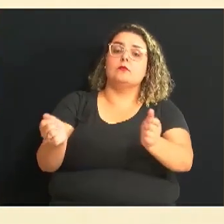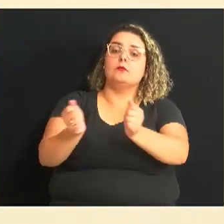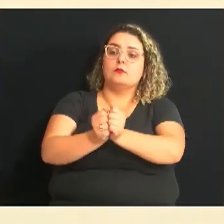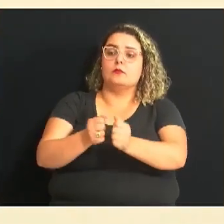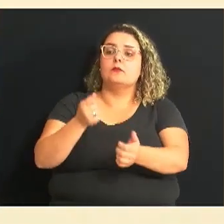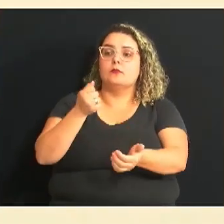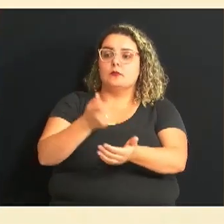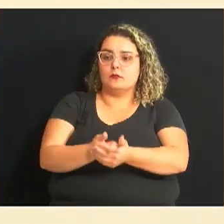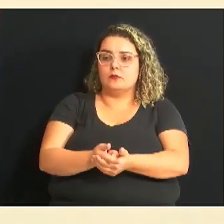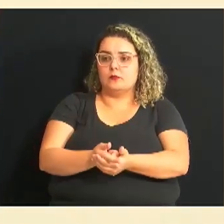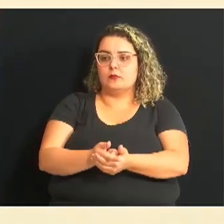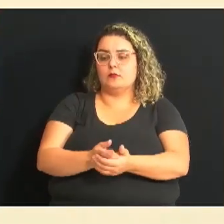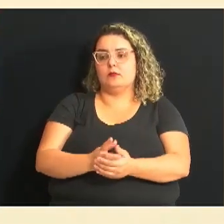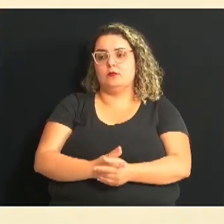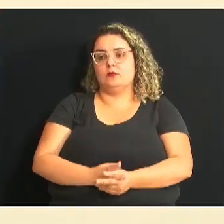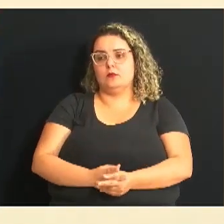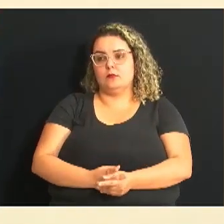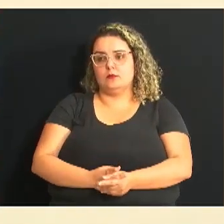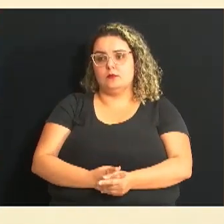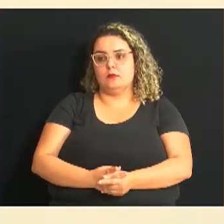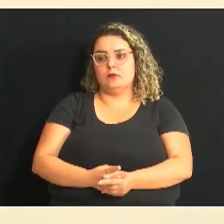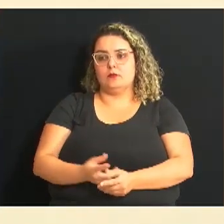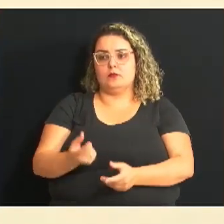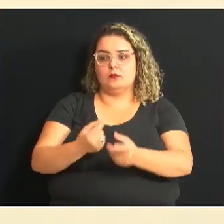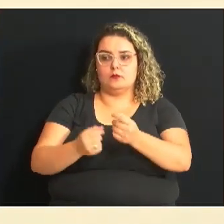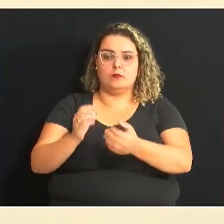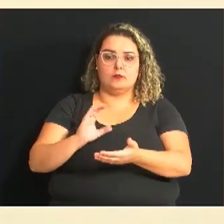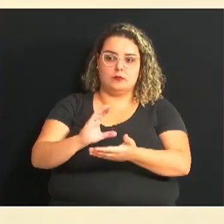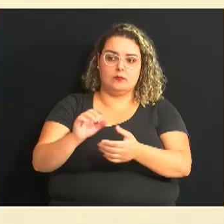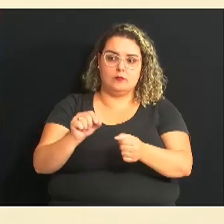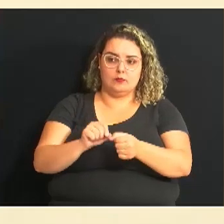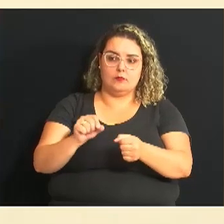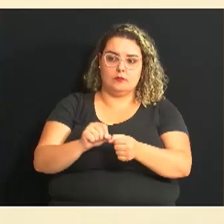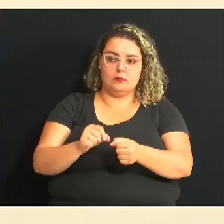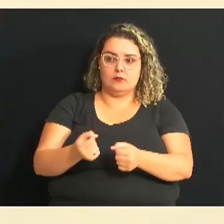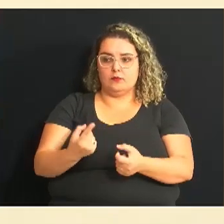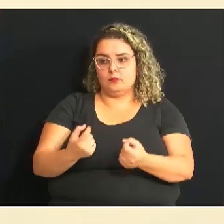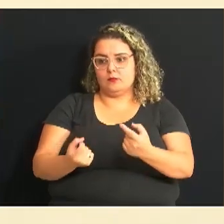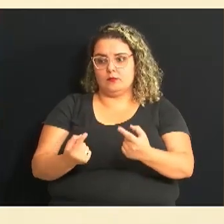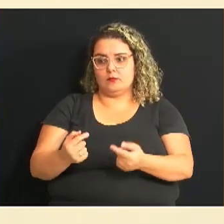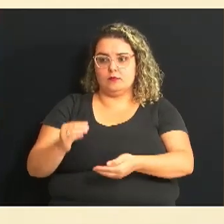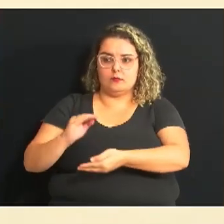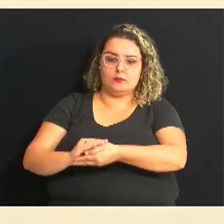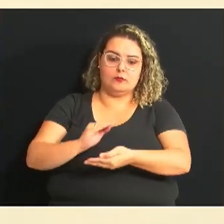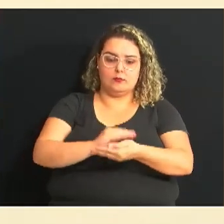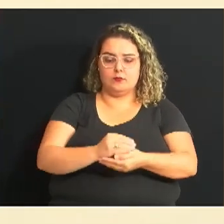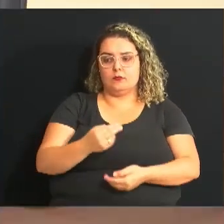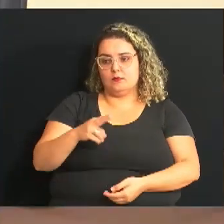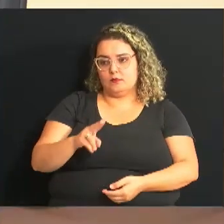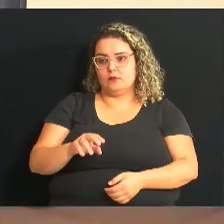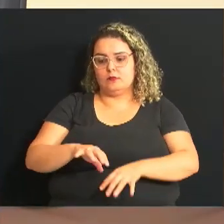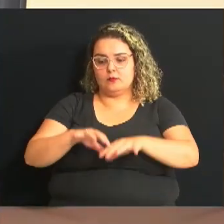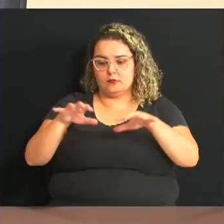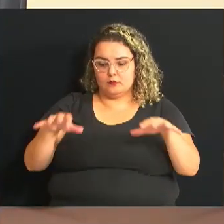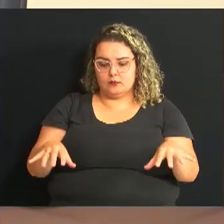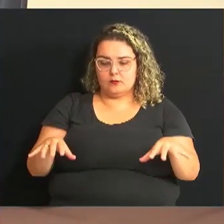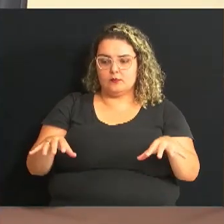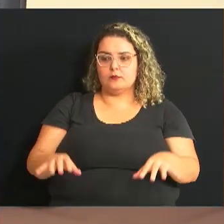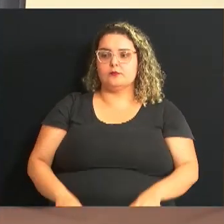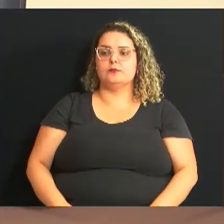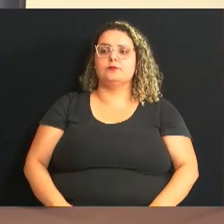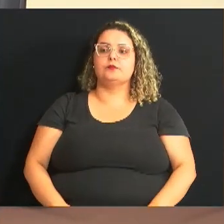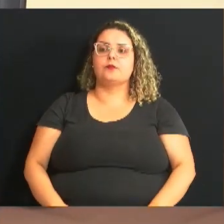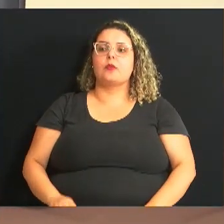está a destinação que você fez para um dos fundos, ou para os dois fundos. Certo. Então, agora a Carla